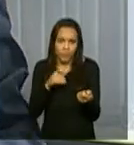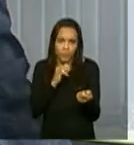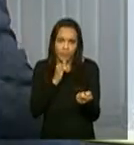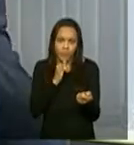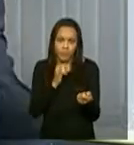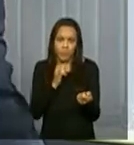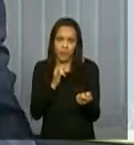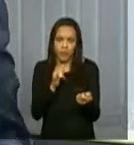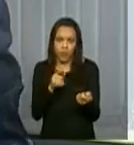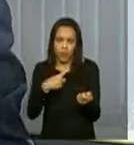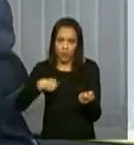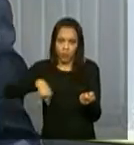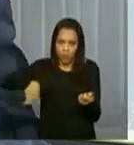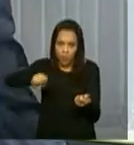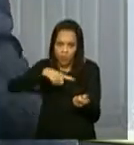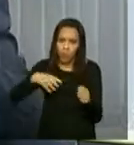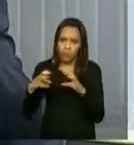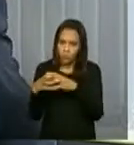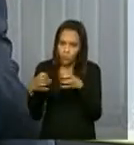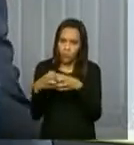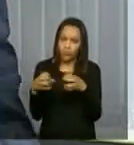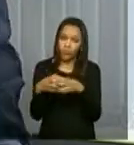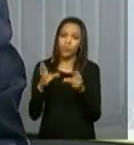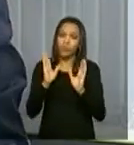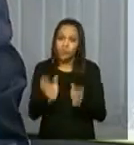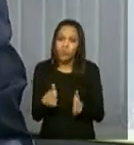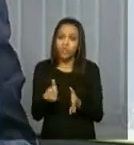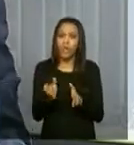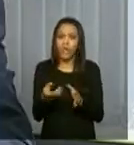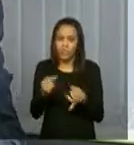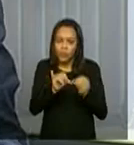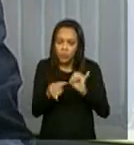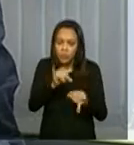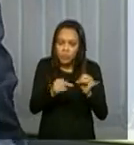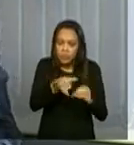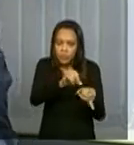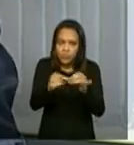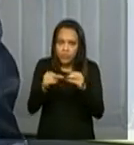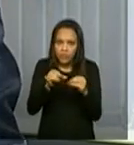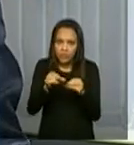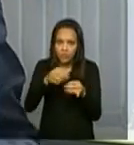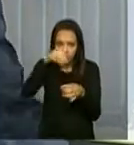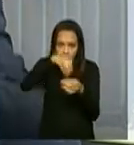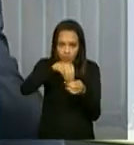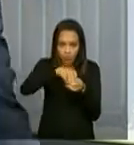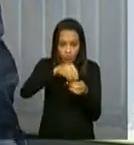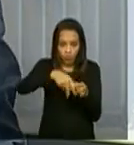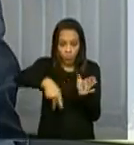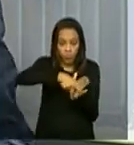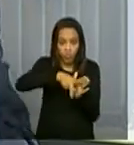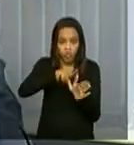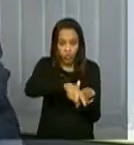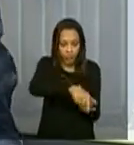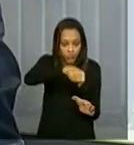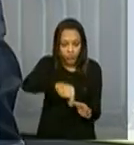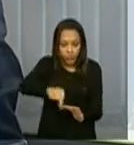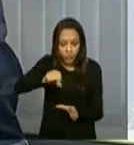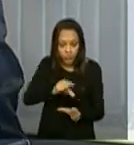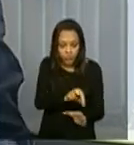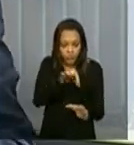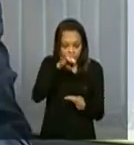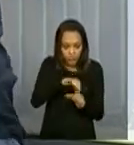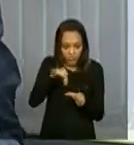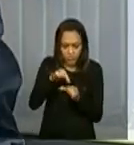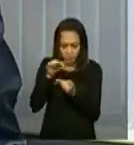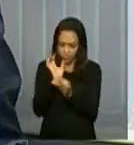processo de composição é a estabilidade dessas substâncias nas próprias no próprio material o tempo decorrido as circunstâncias das